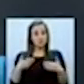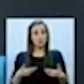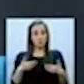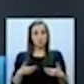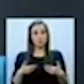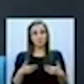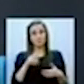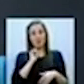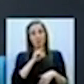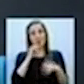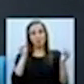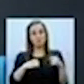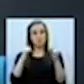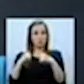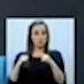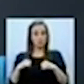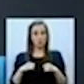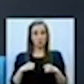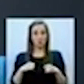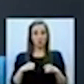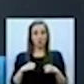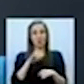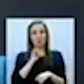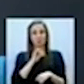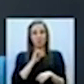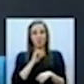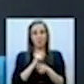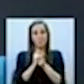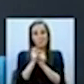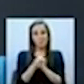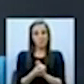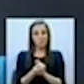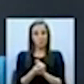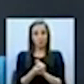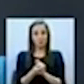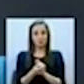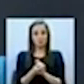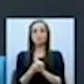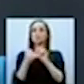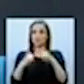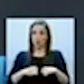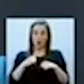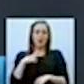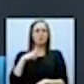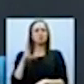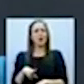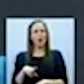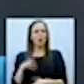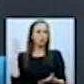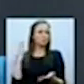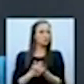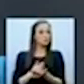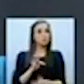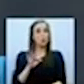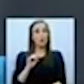um consenso alargado para que se venha a fazer uma reforma curricular em consenso. Em Portugal, nos últimos